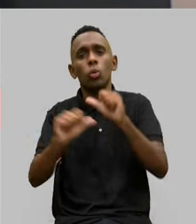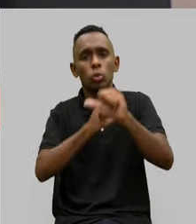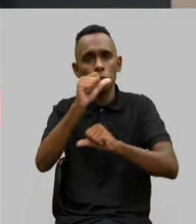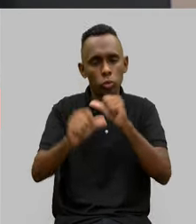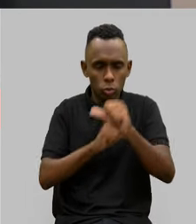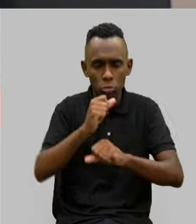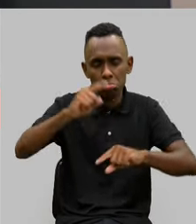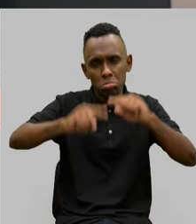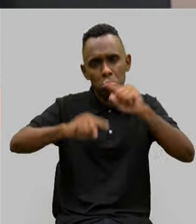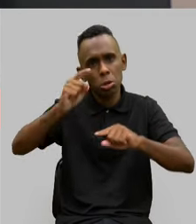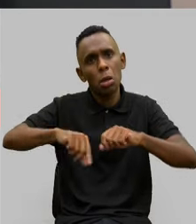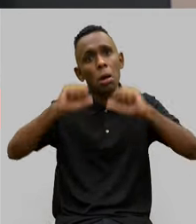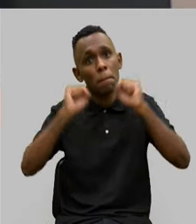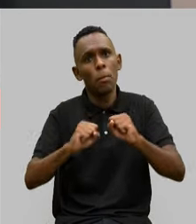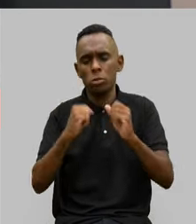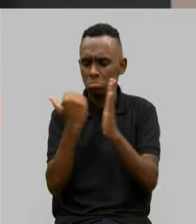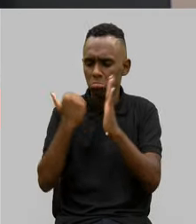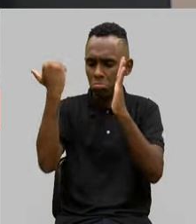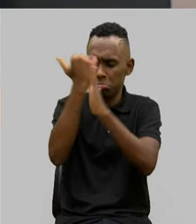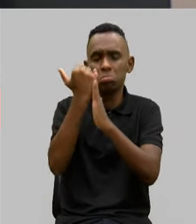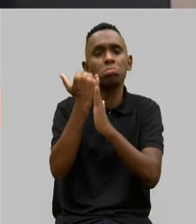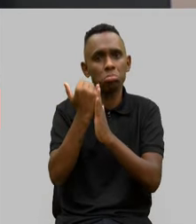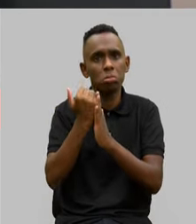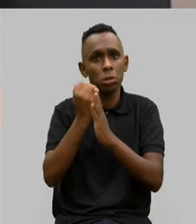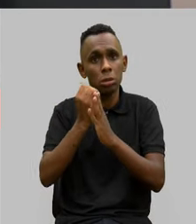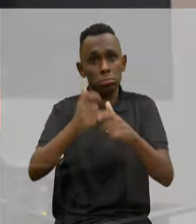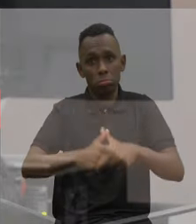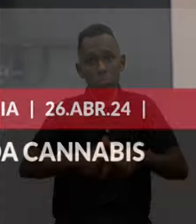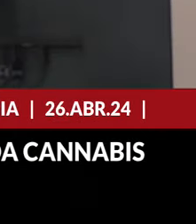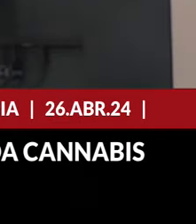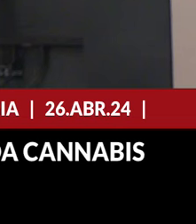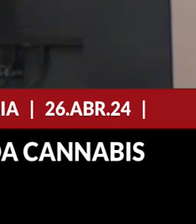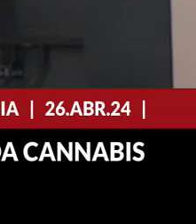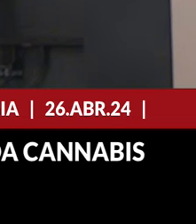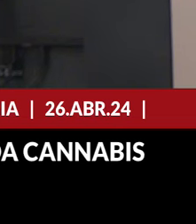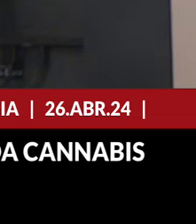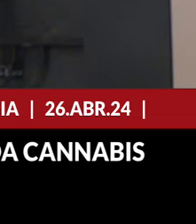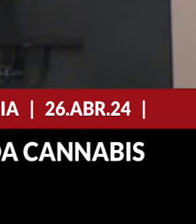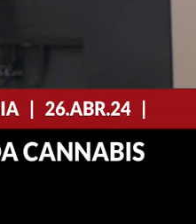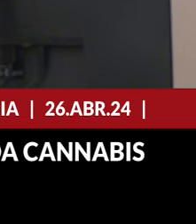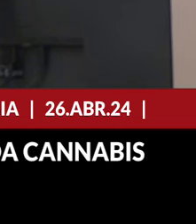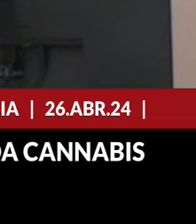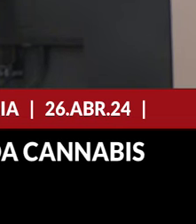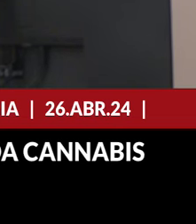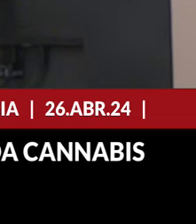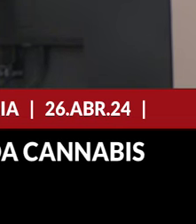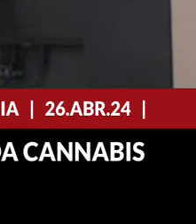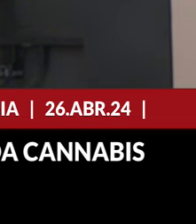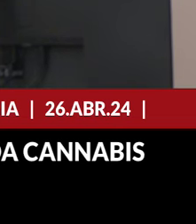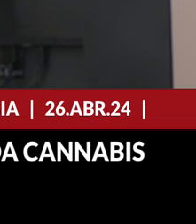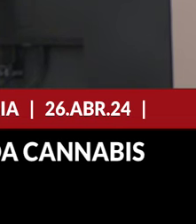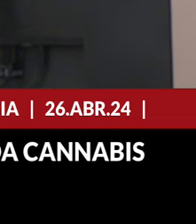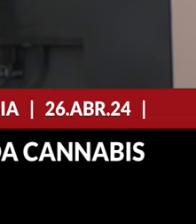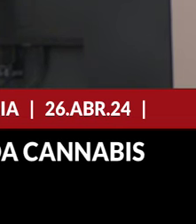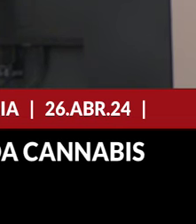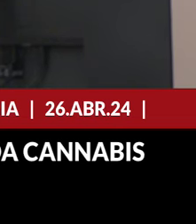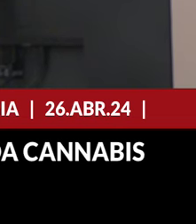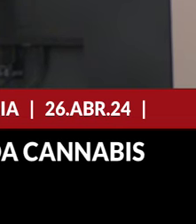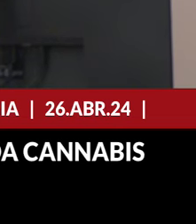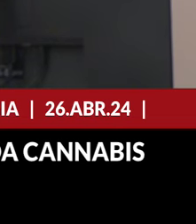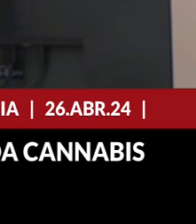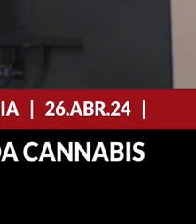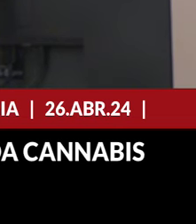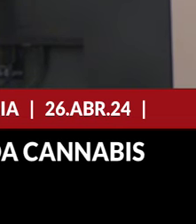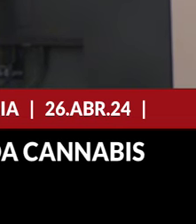né que podem ter um potencial muito muito grande em tratamento de várias condições eu abordei aqui um pouco mais a